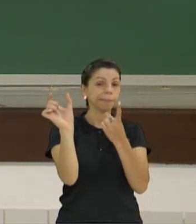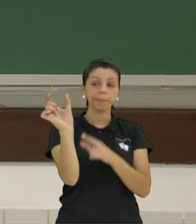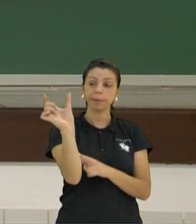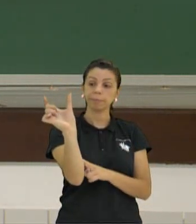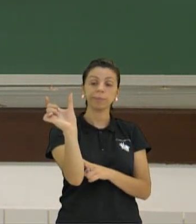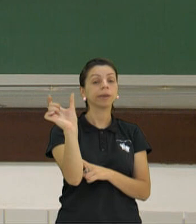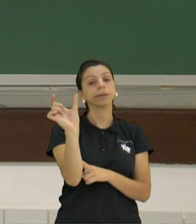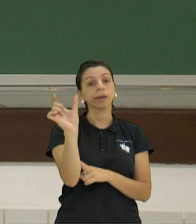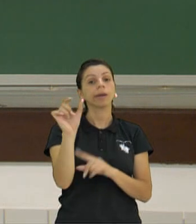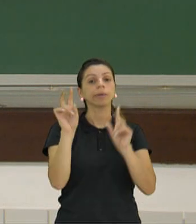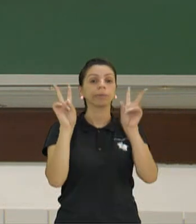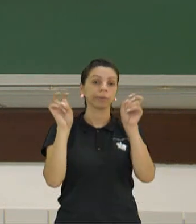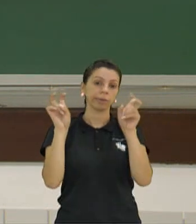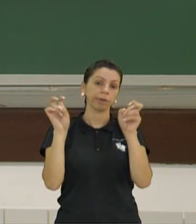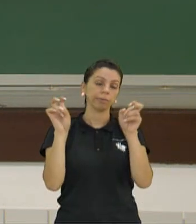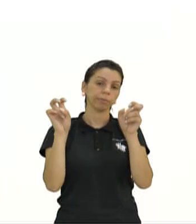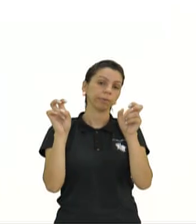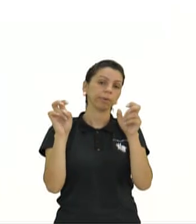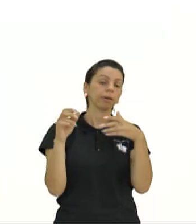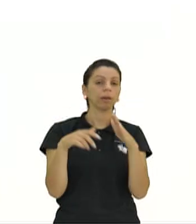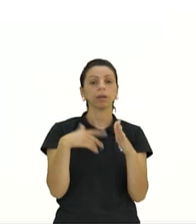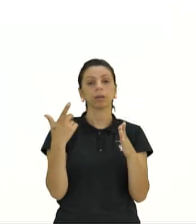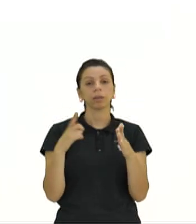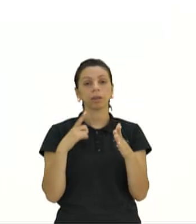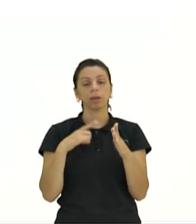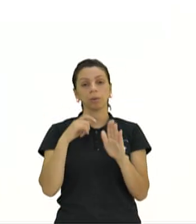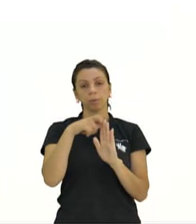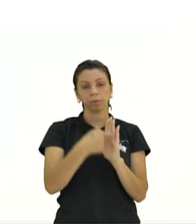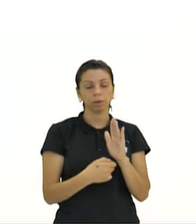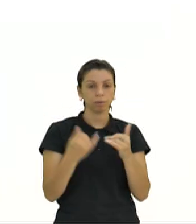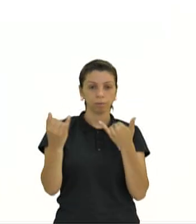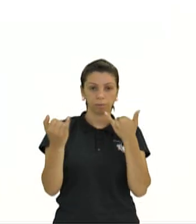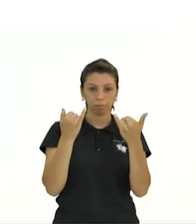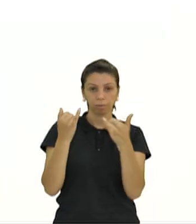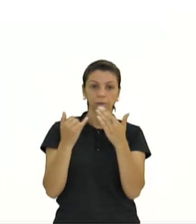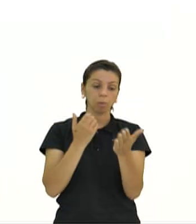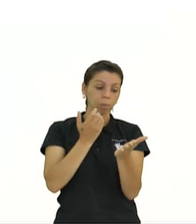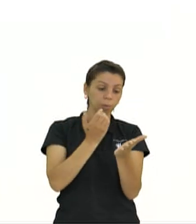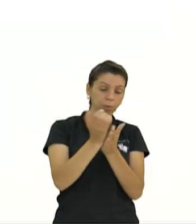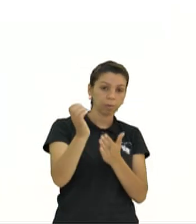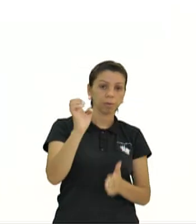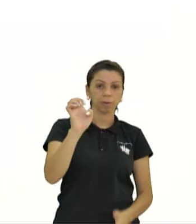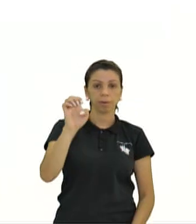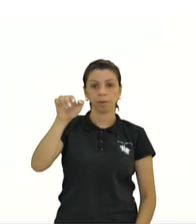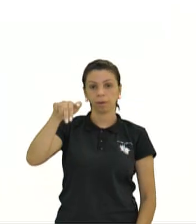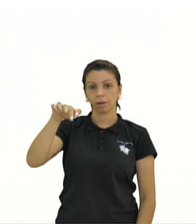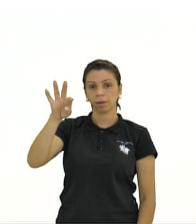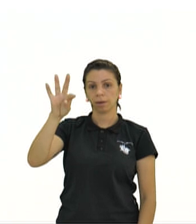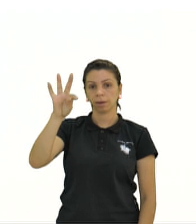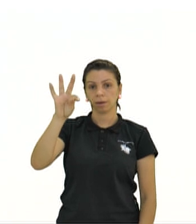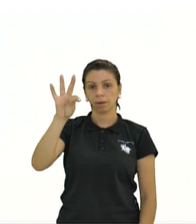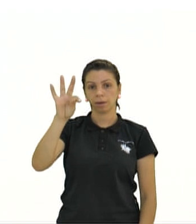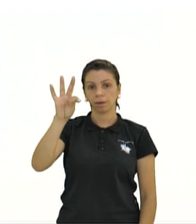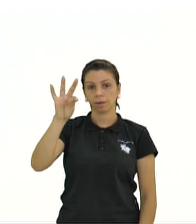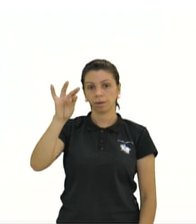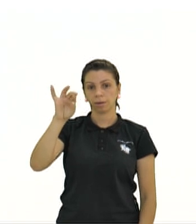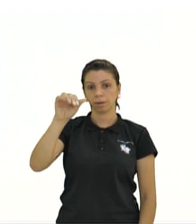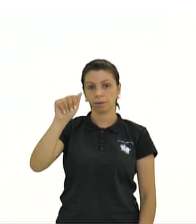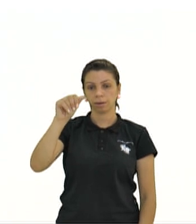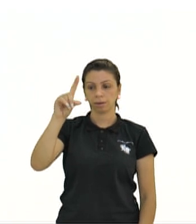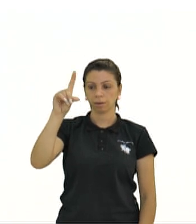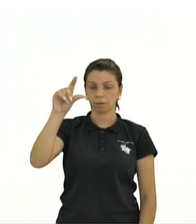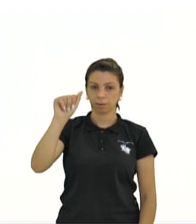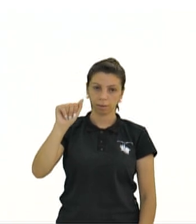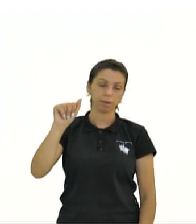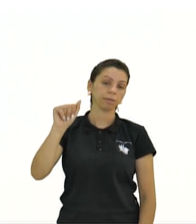qual o texto fornecerá informações e nós vamos dar o nome disso de entrada. A palavra que será descrita, nós vamos